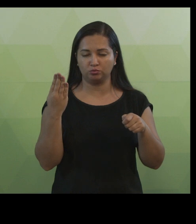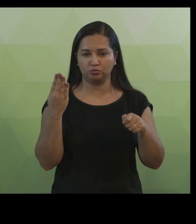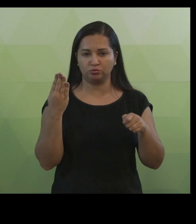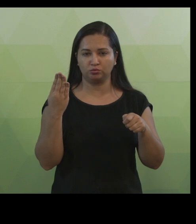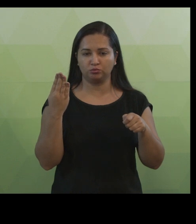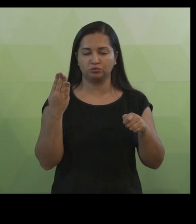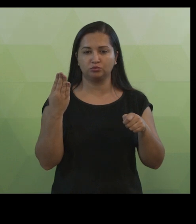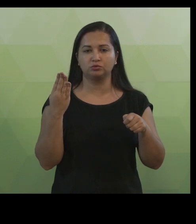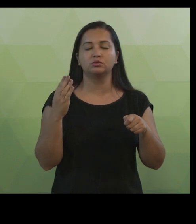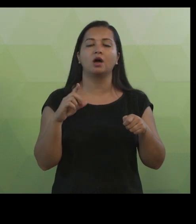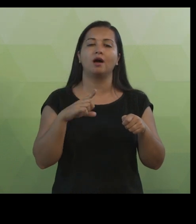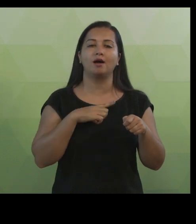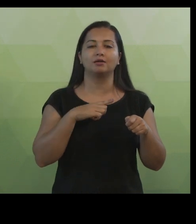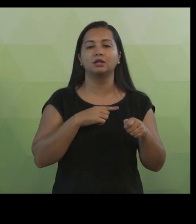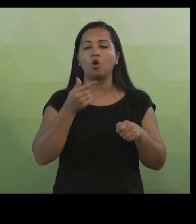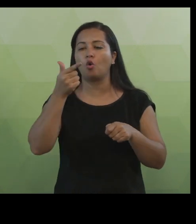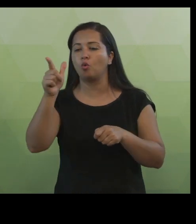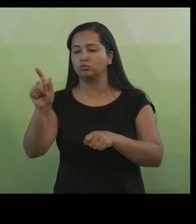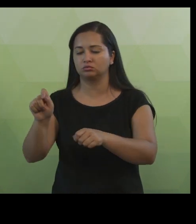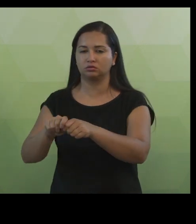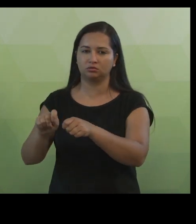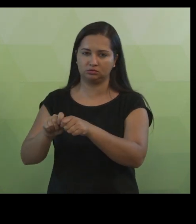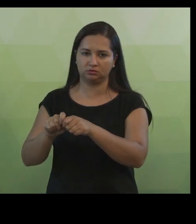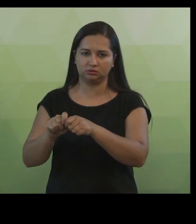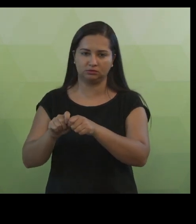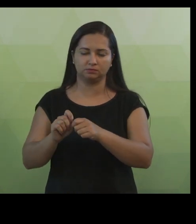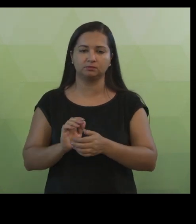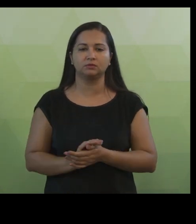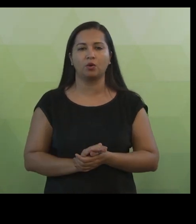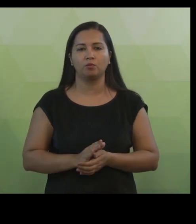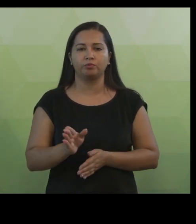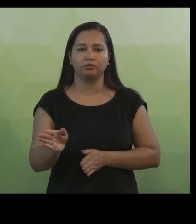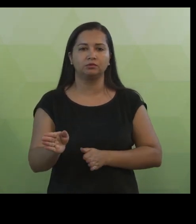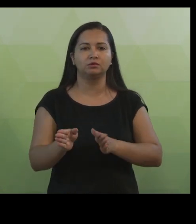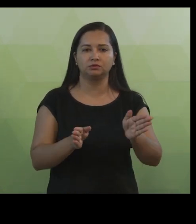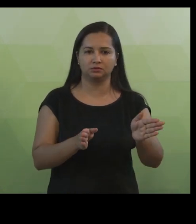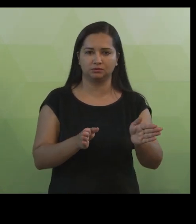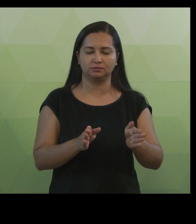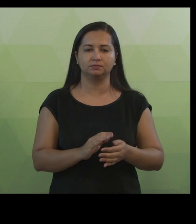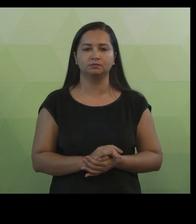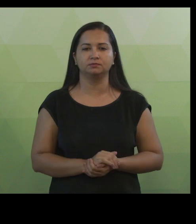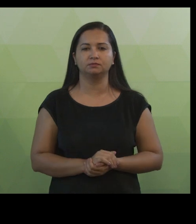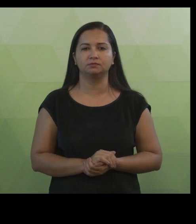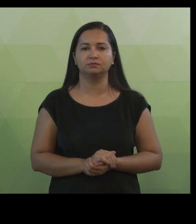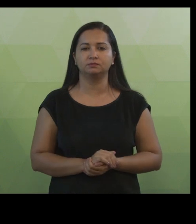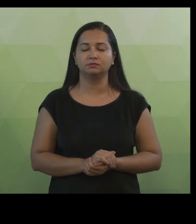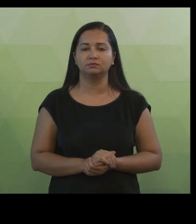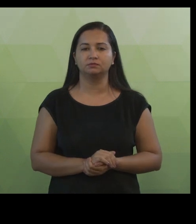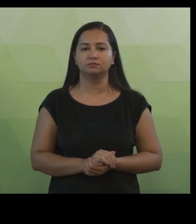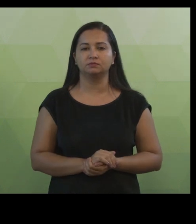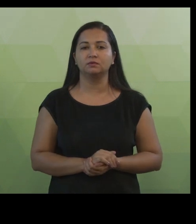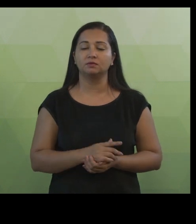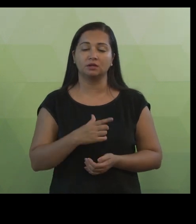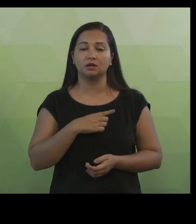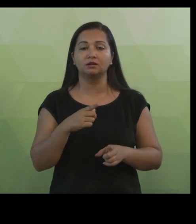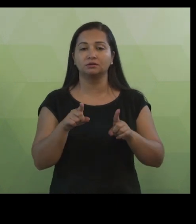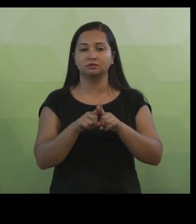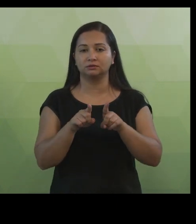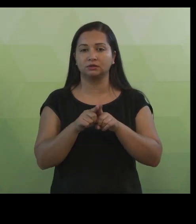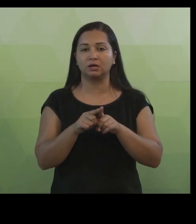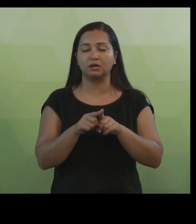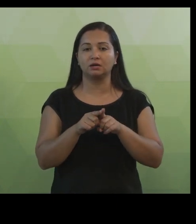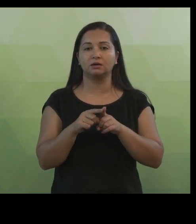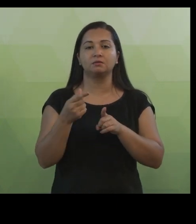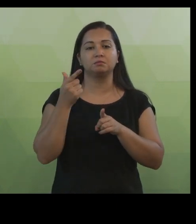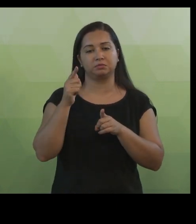outras linguagens. If, entre parênteses, condição, que vai ser verdadeira ou falsa, vai